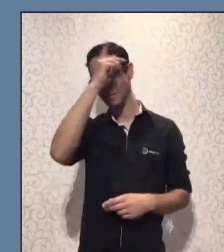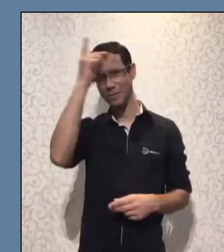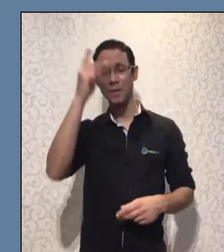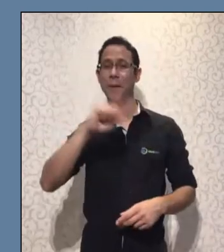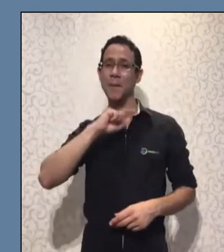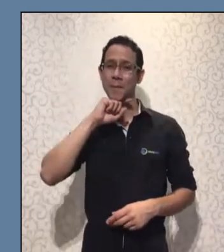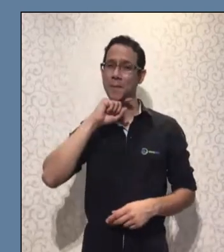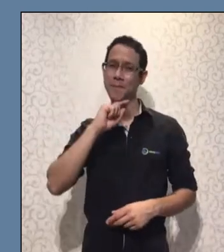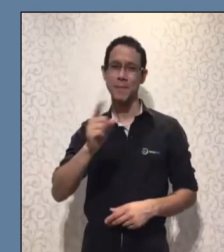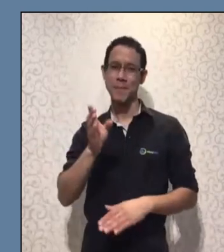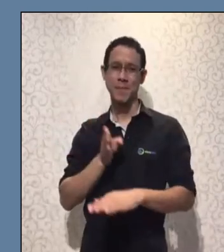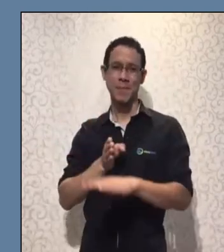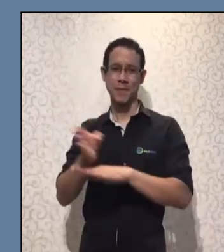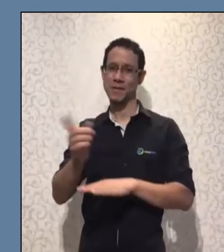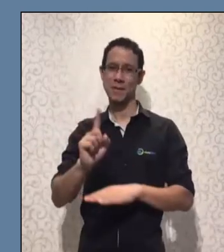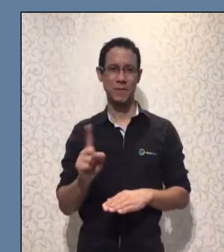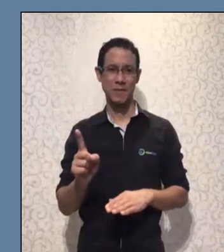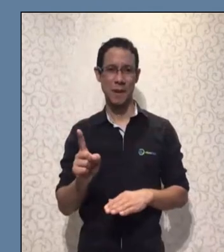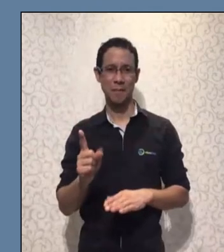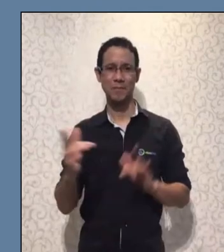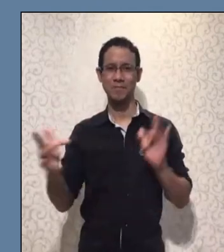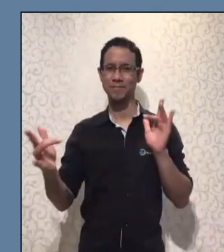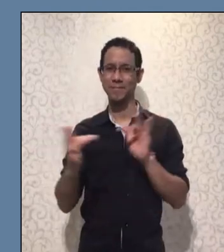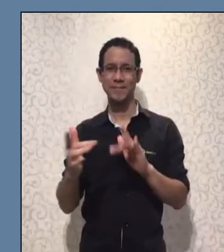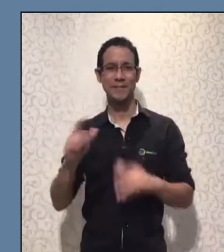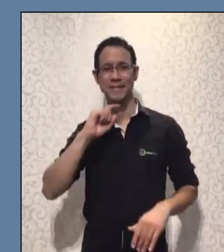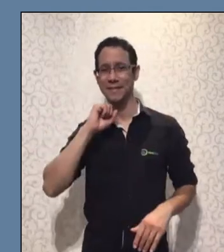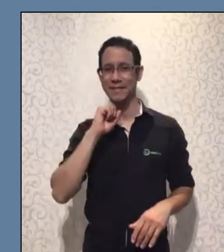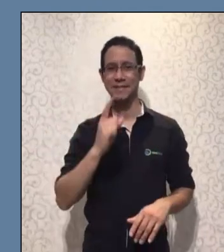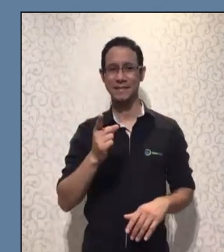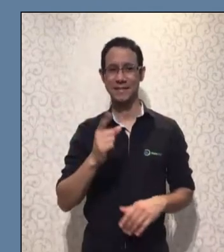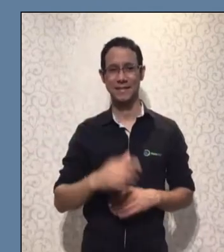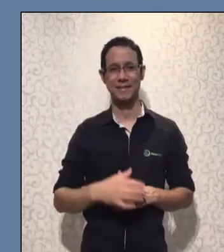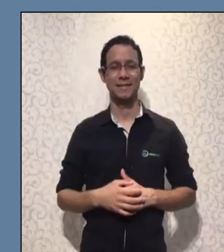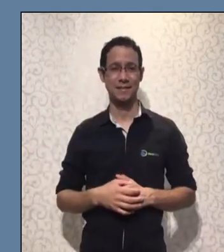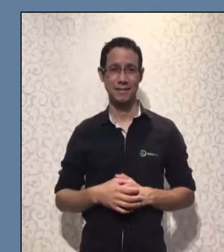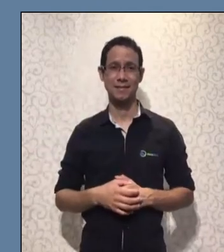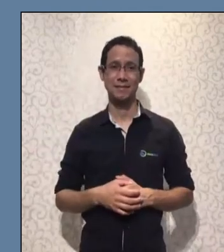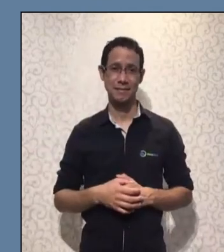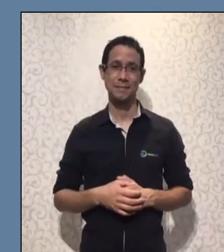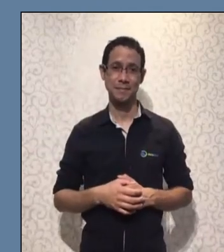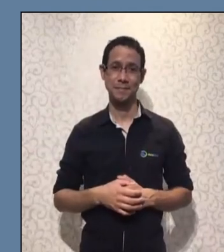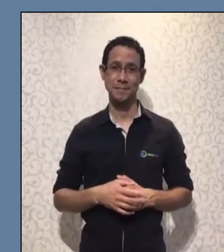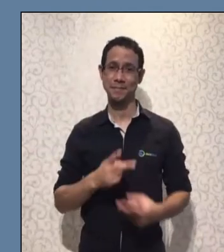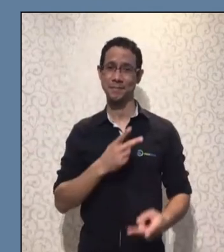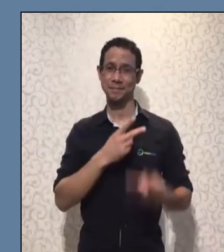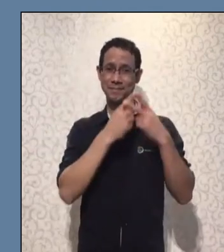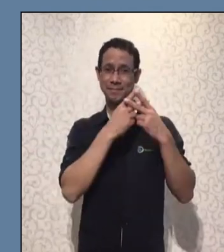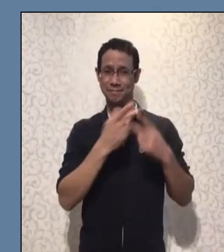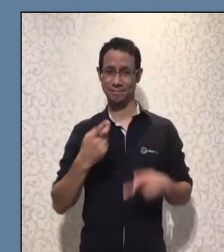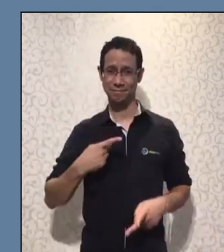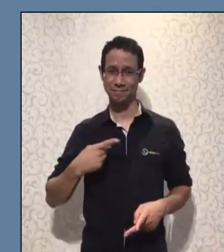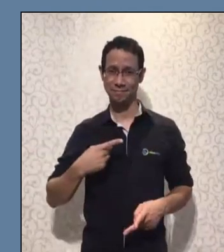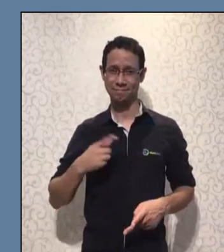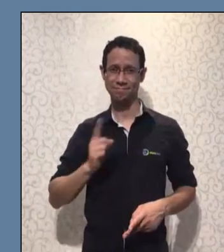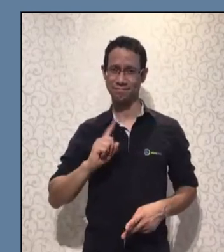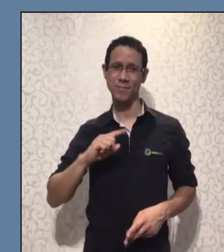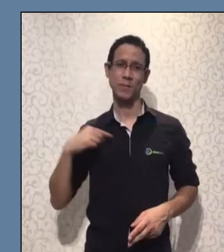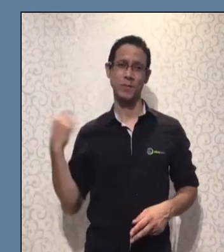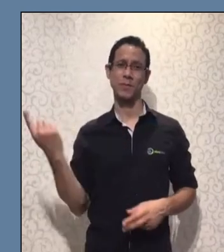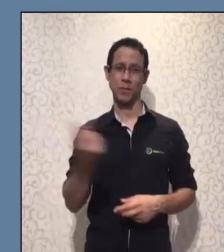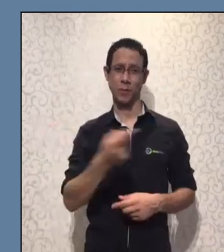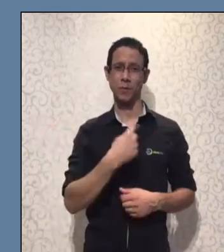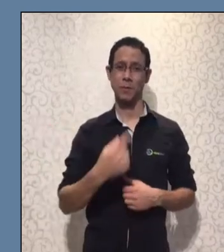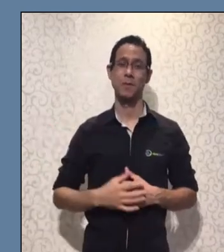não possam entrar em contato com os acervos. Quer dizer, acho que não é só traumático para mim, é traumático para todo mundo. E aí eu acho que entram